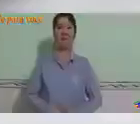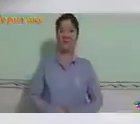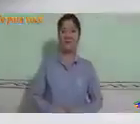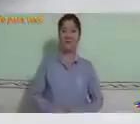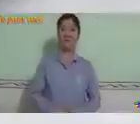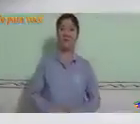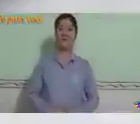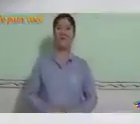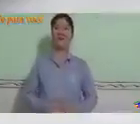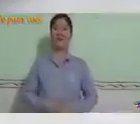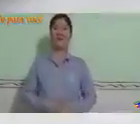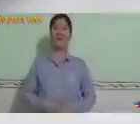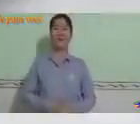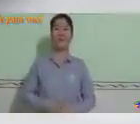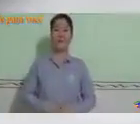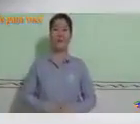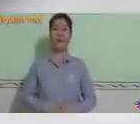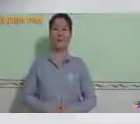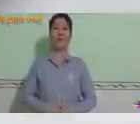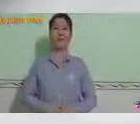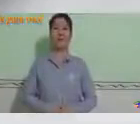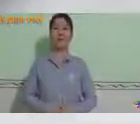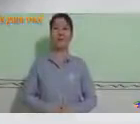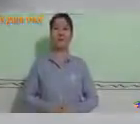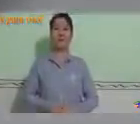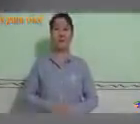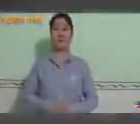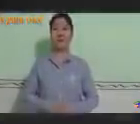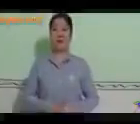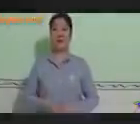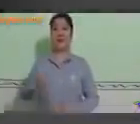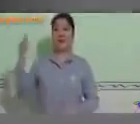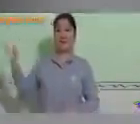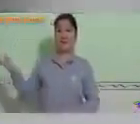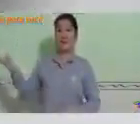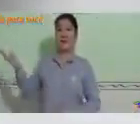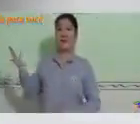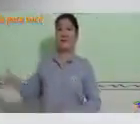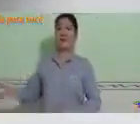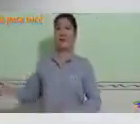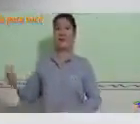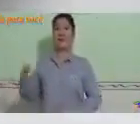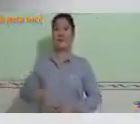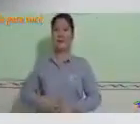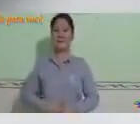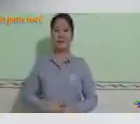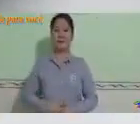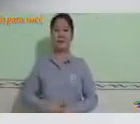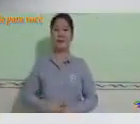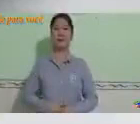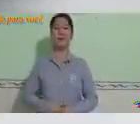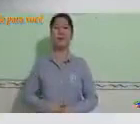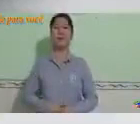Depois, deve ser a D I C I O N A R N O V A M N T E 50 G D E F A R I N H A